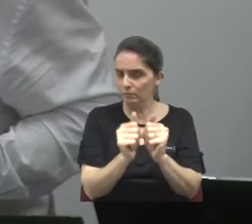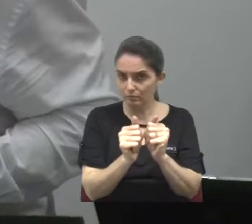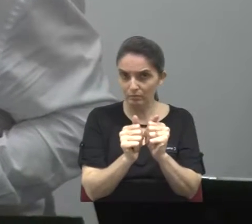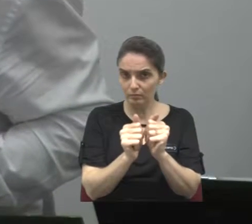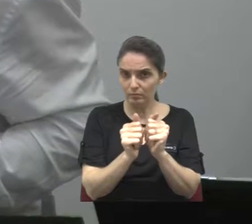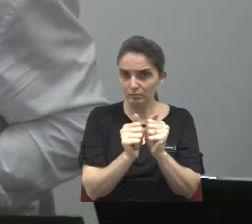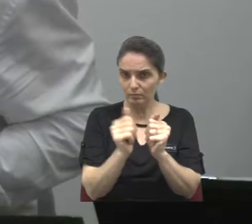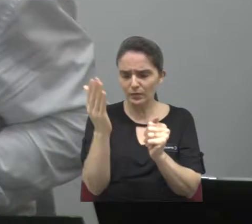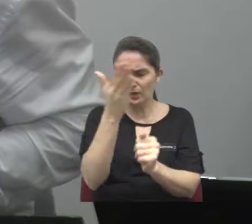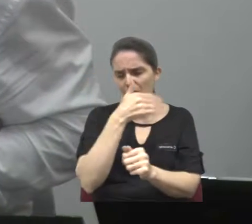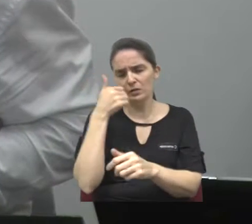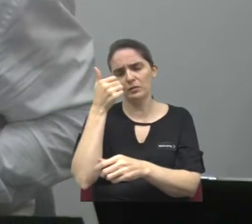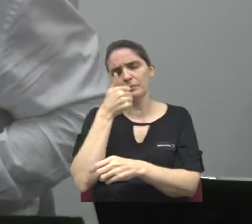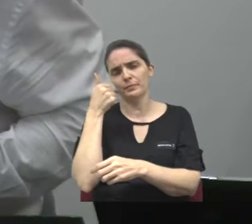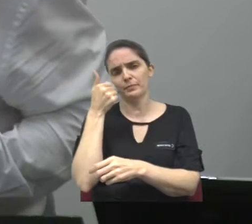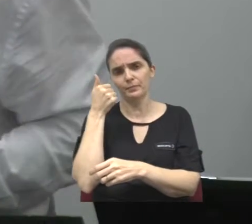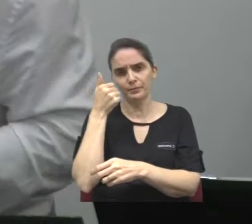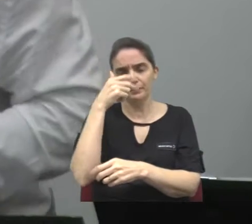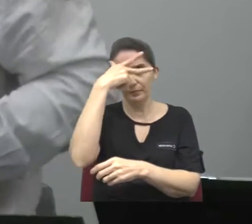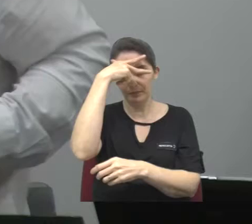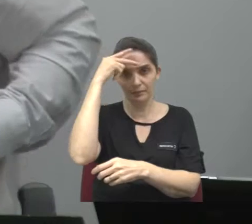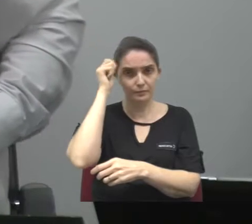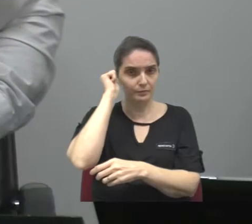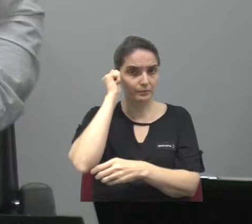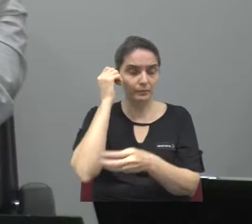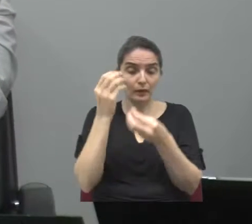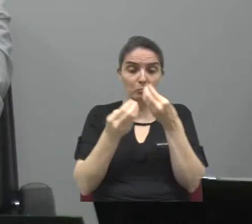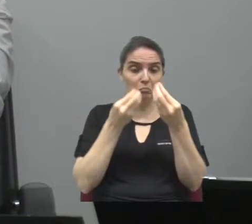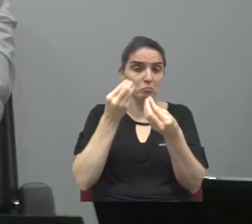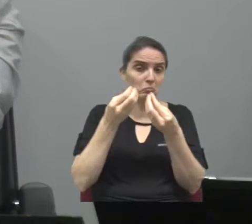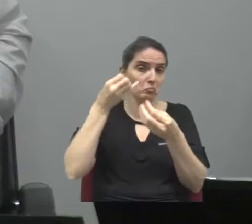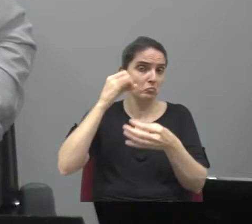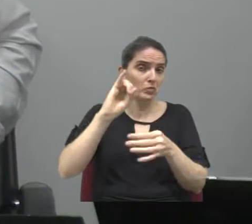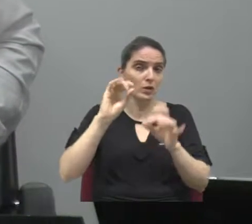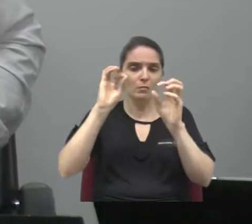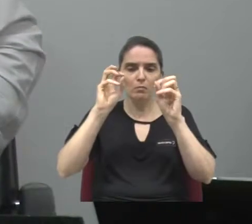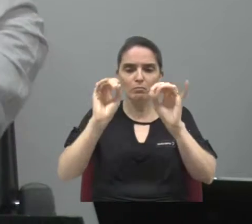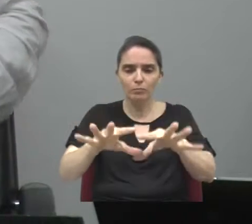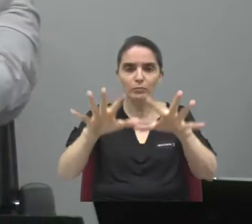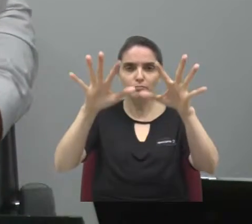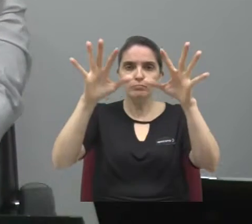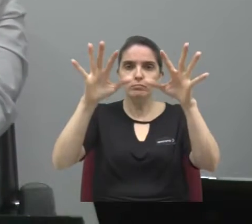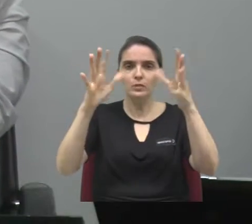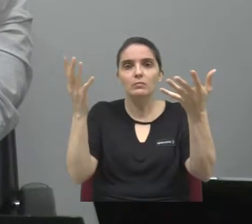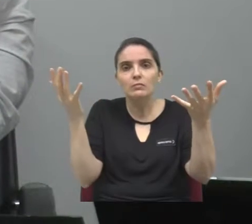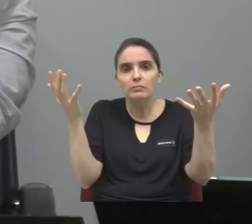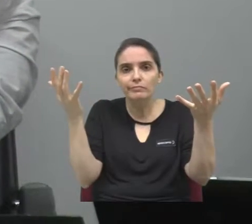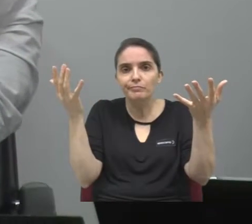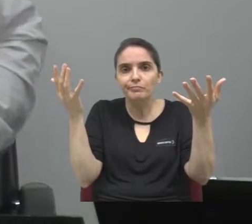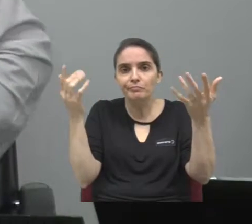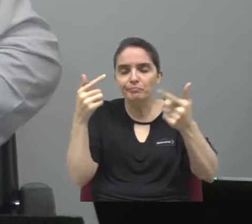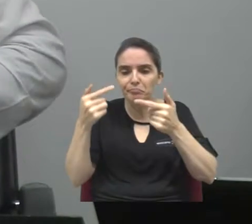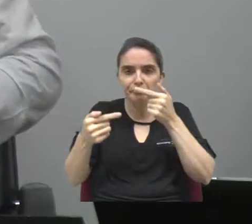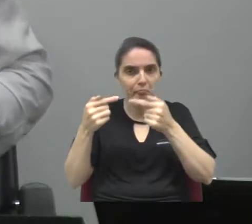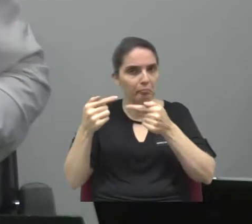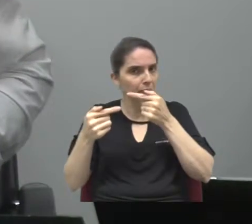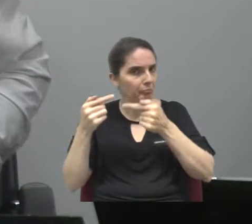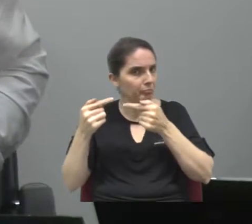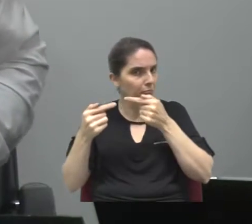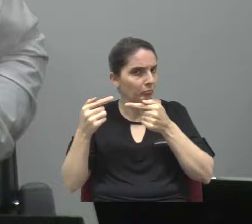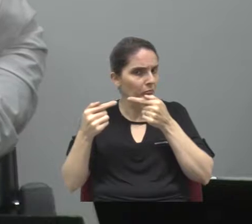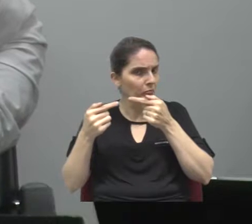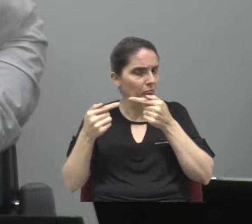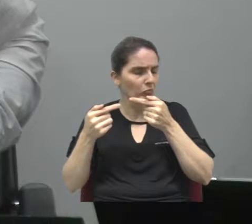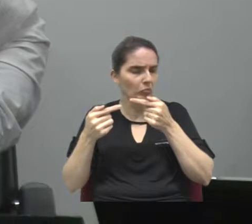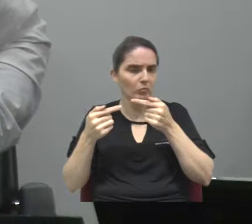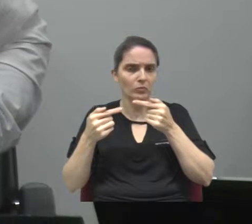na prefeitura como se fosse um passe de mágica. Nos debates, nos programas de